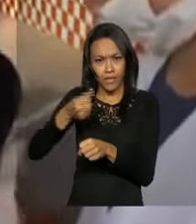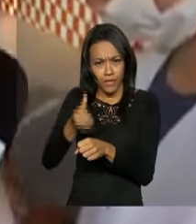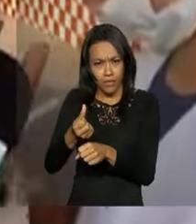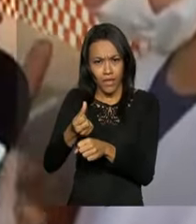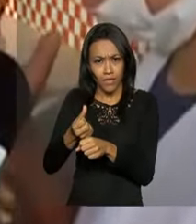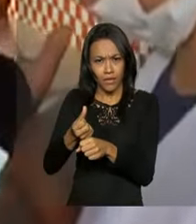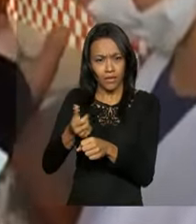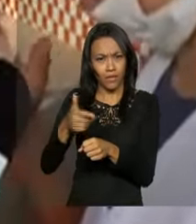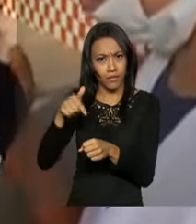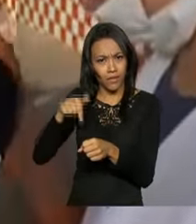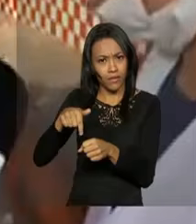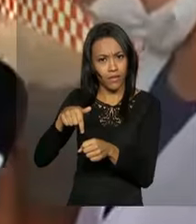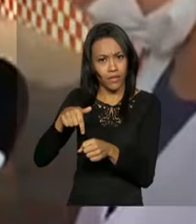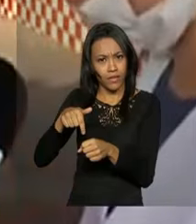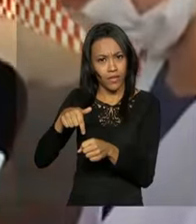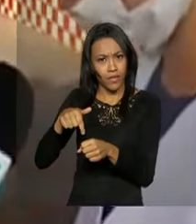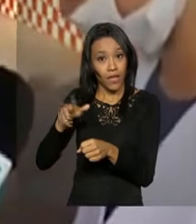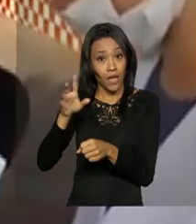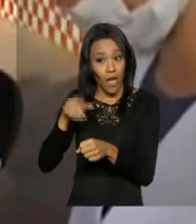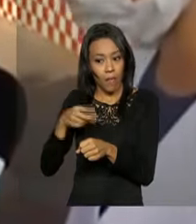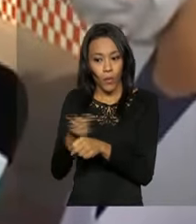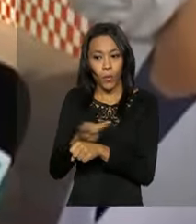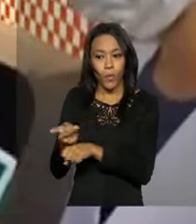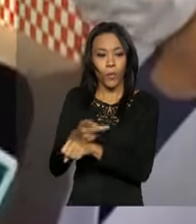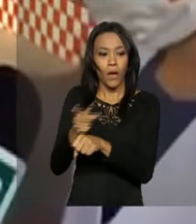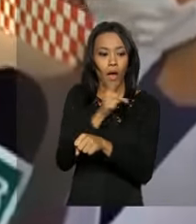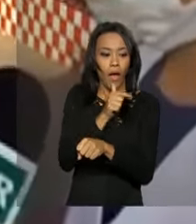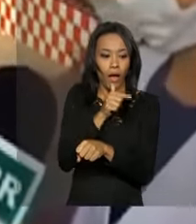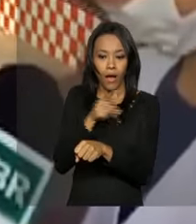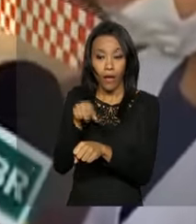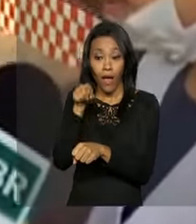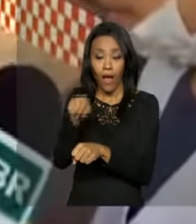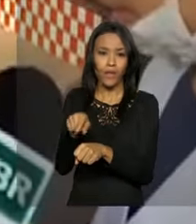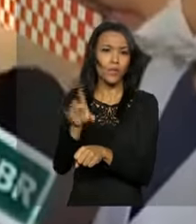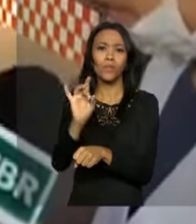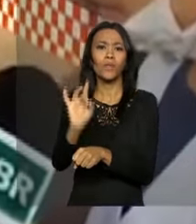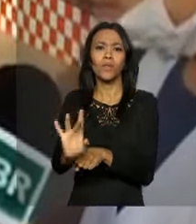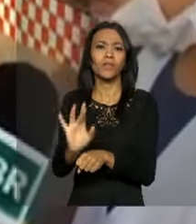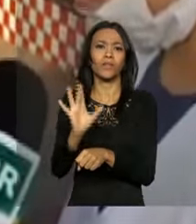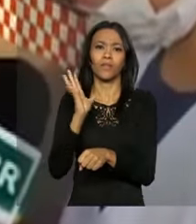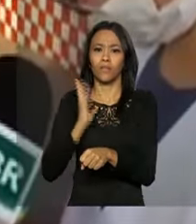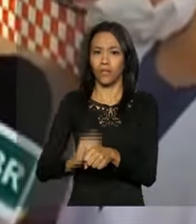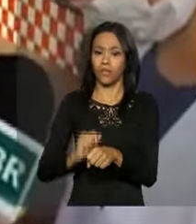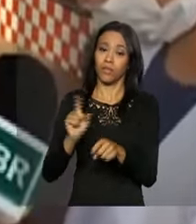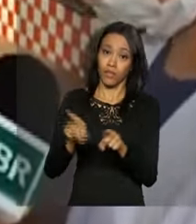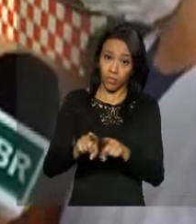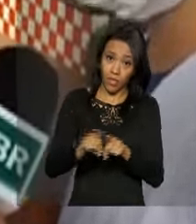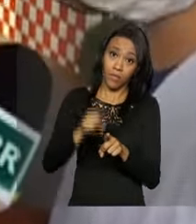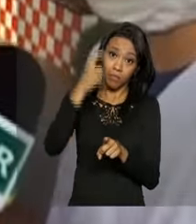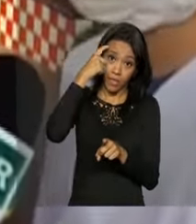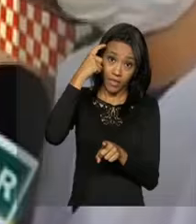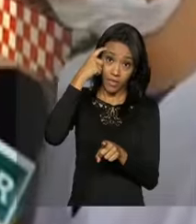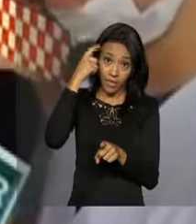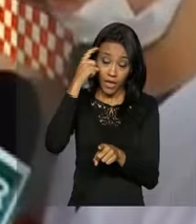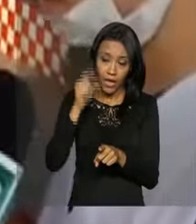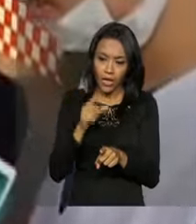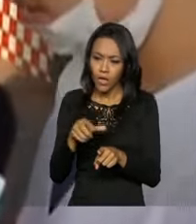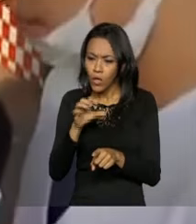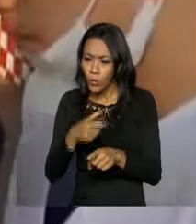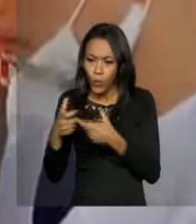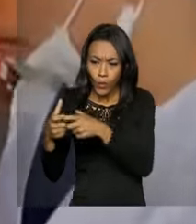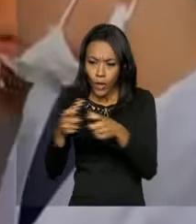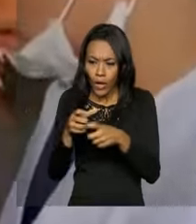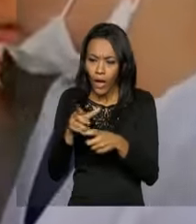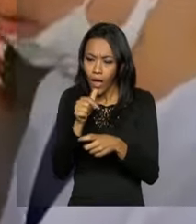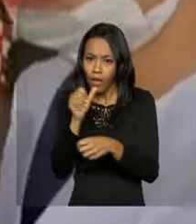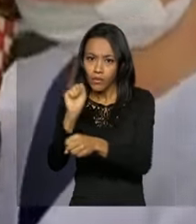seco até encontrar uma fonte de água. Então assim, não é só uma casa limpa, é também como precisa pensar, como todos os focos de dengue, precisa